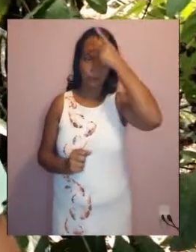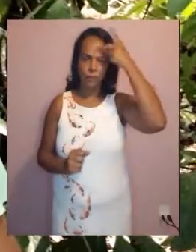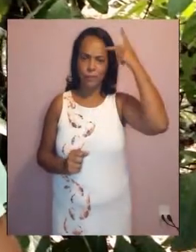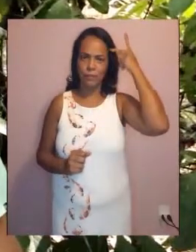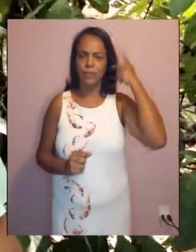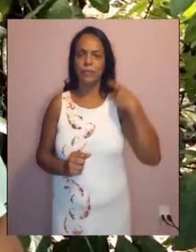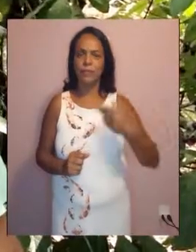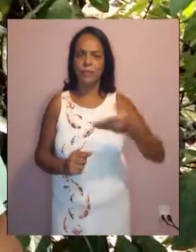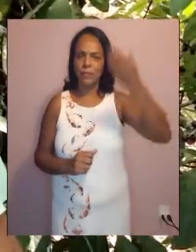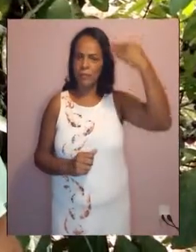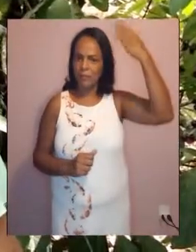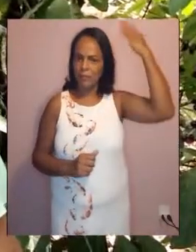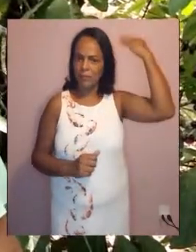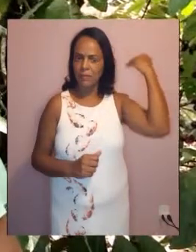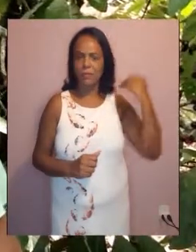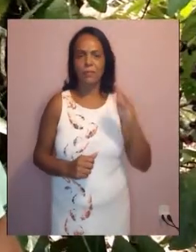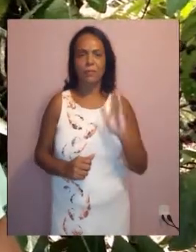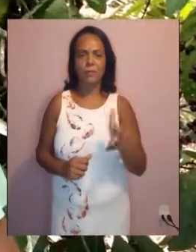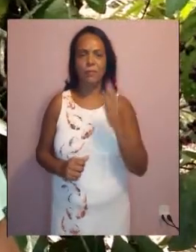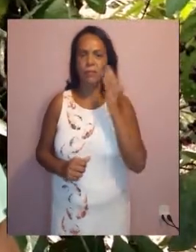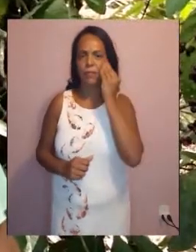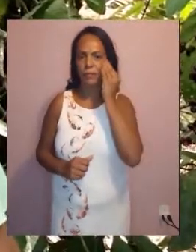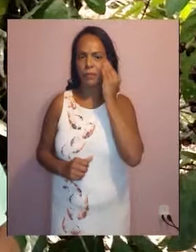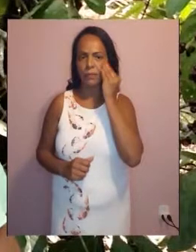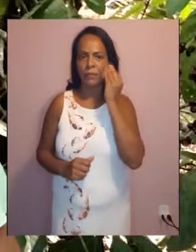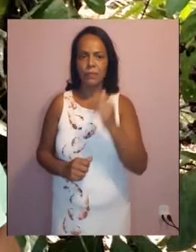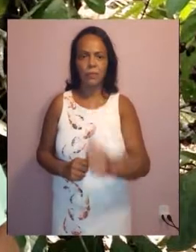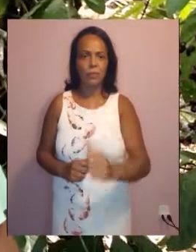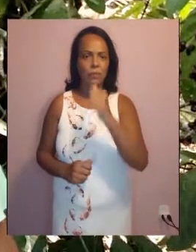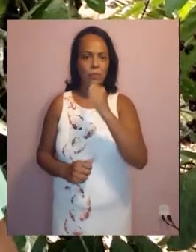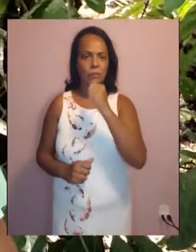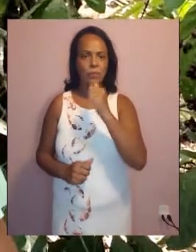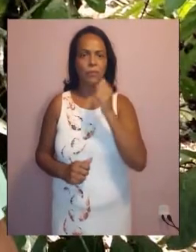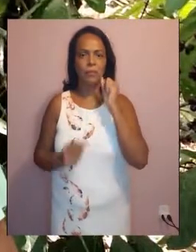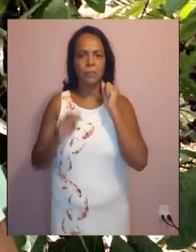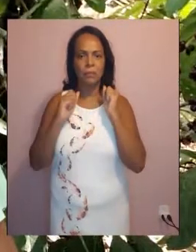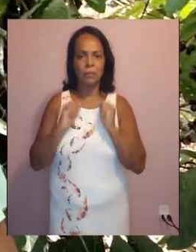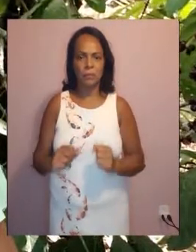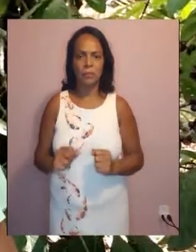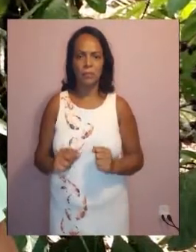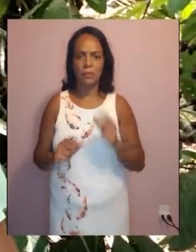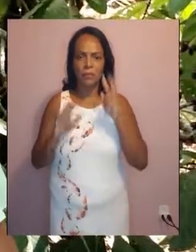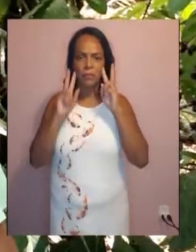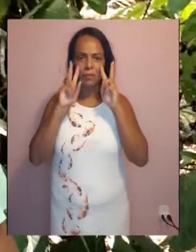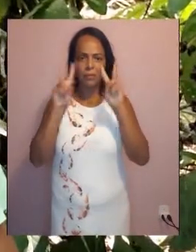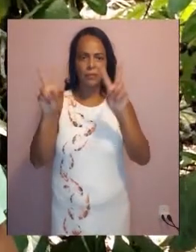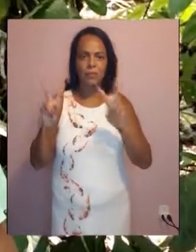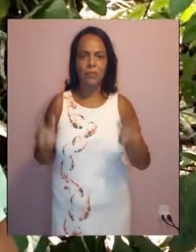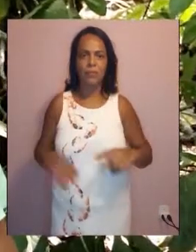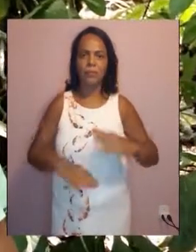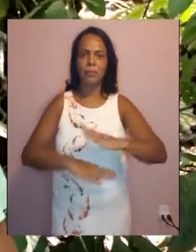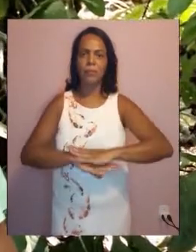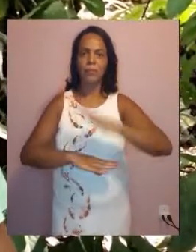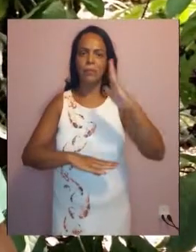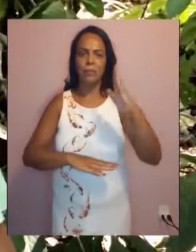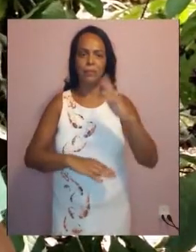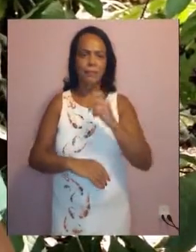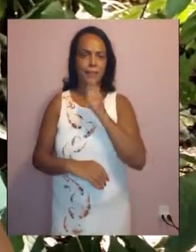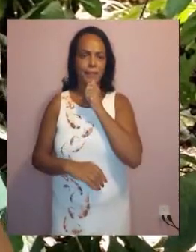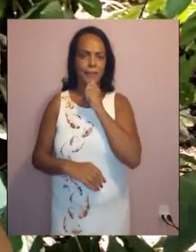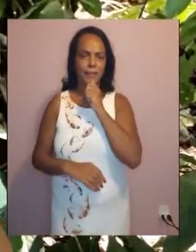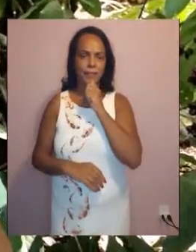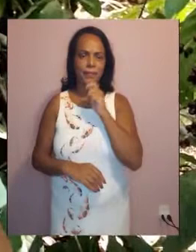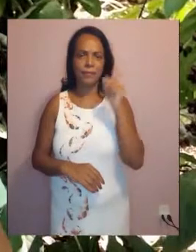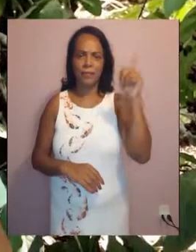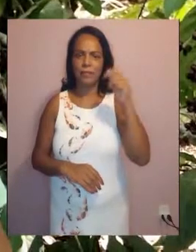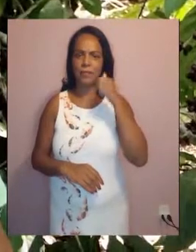visto muito mais ainda. Aí foi quando ela disse, não, ninguém nunca viu isso que você